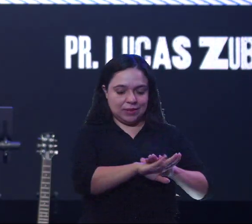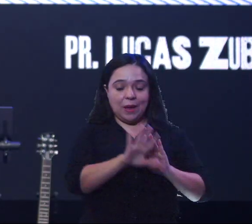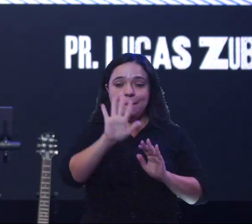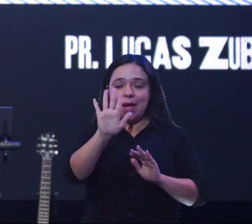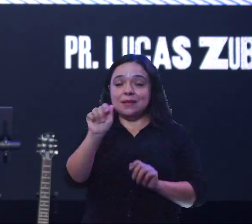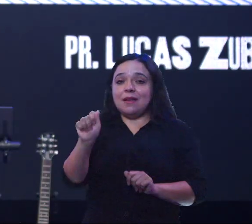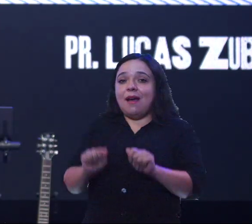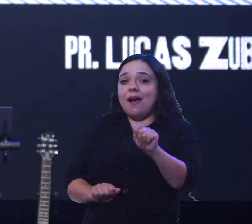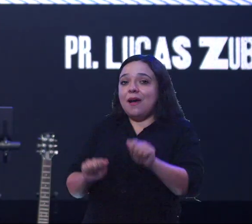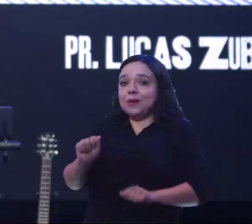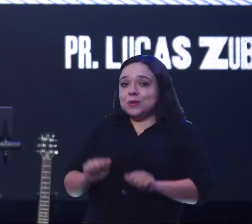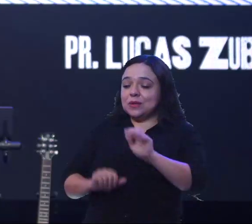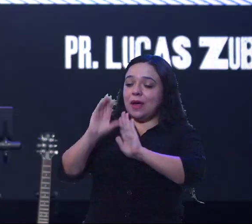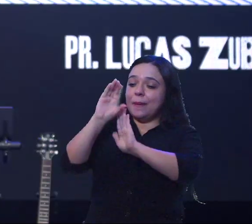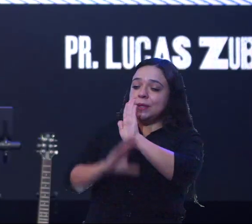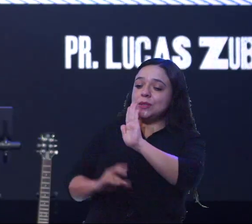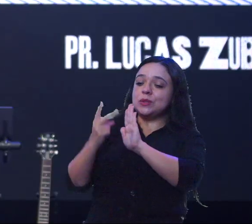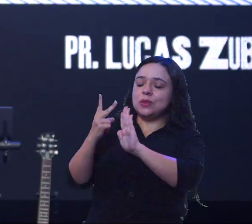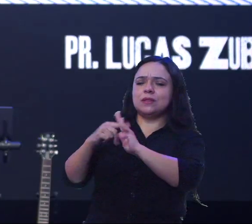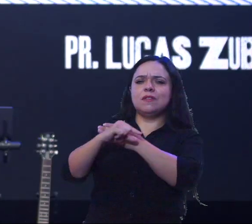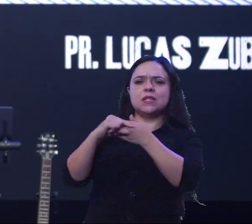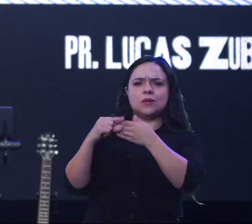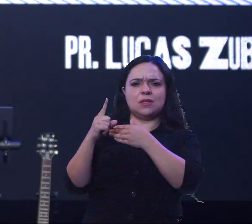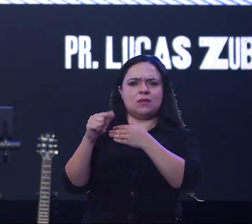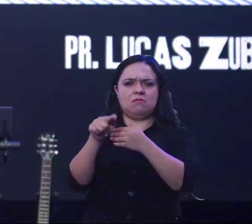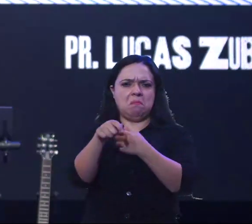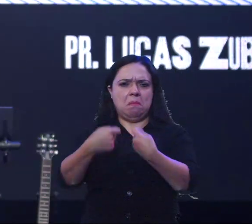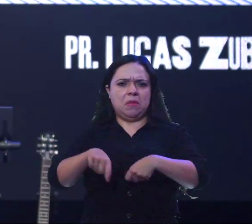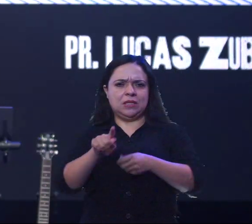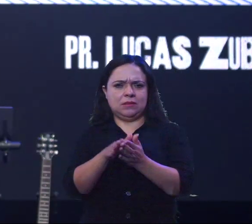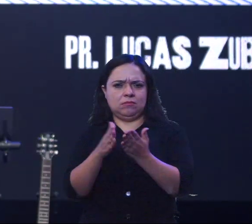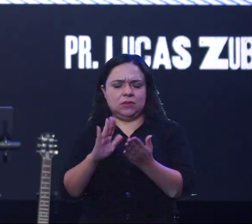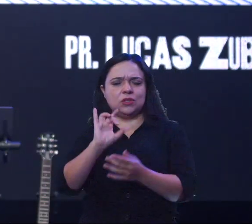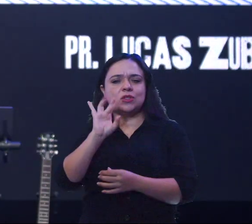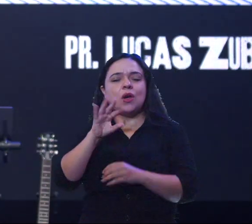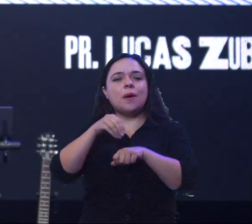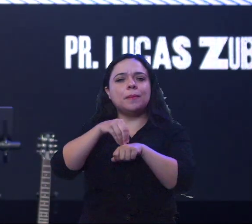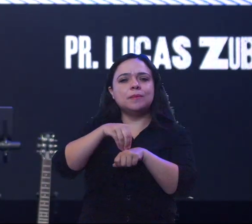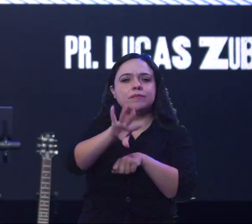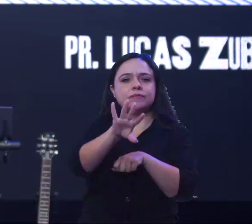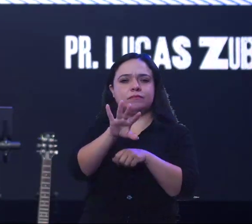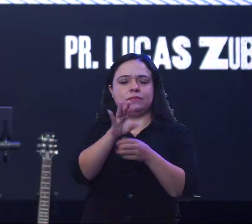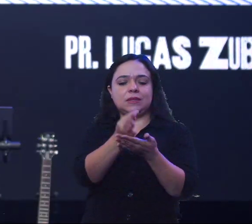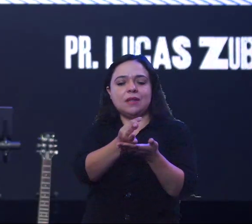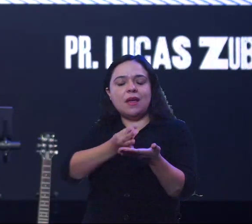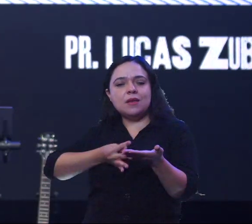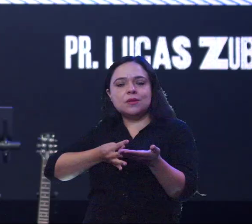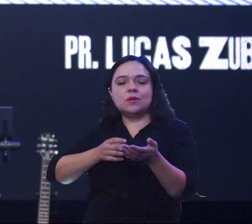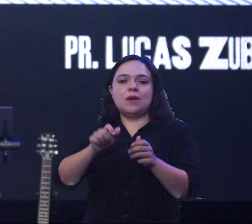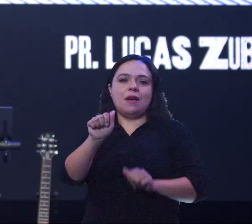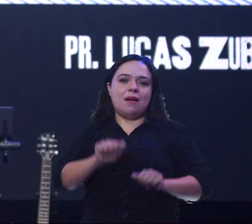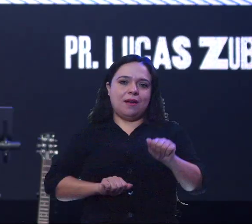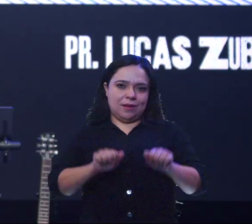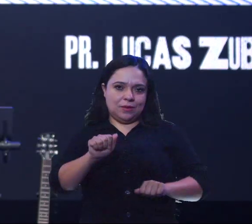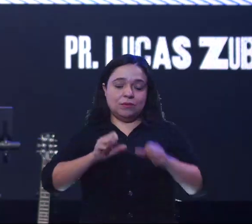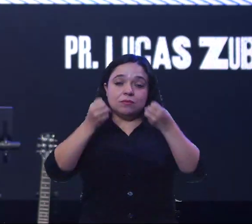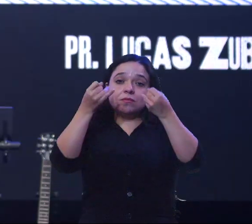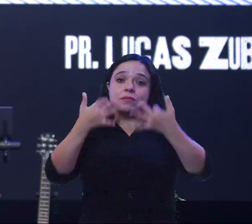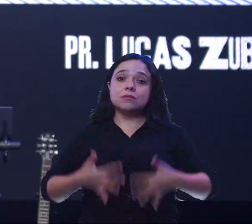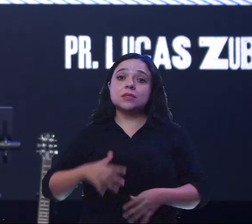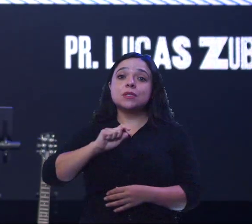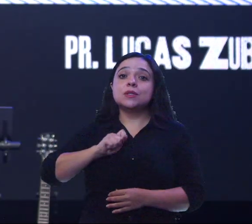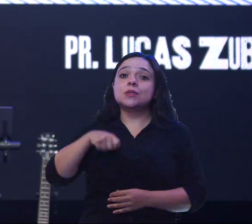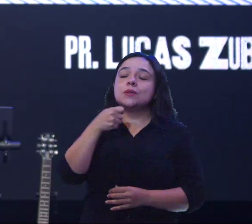Atos capítulo 2, versículo 17, não precisa abrir. É um dos textos chaves que vai falar também sobre os sonhos na palavra de